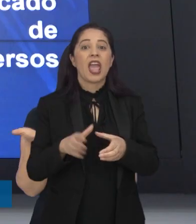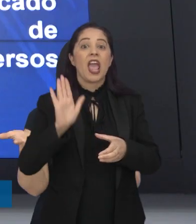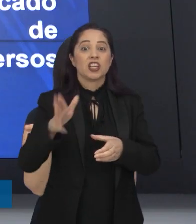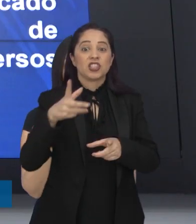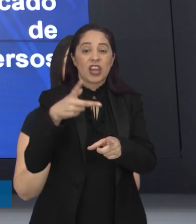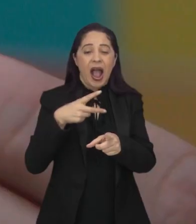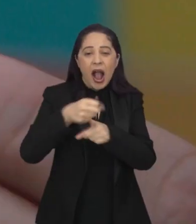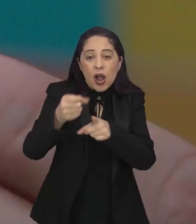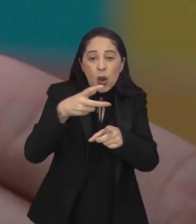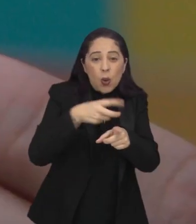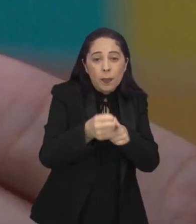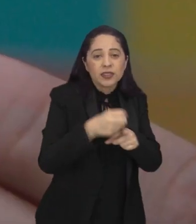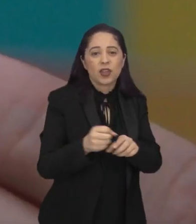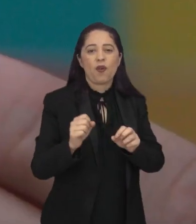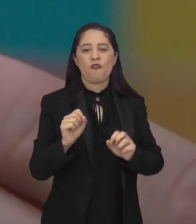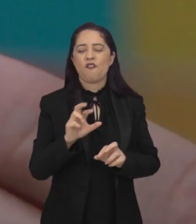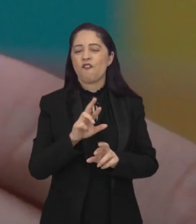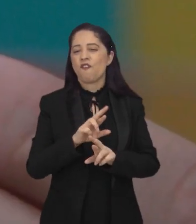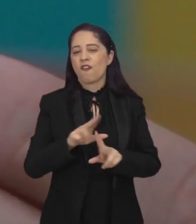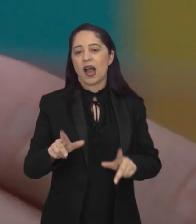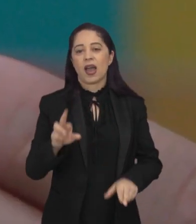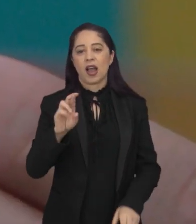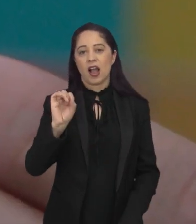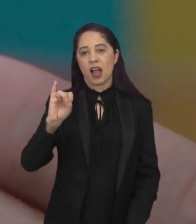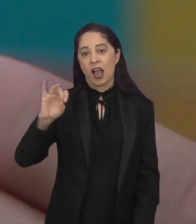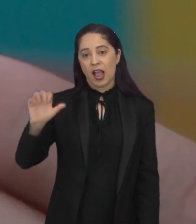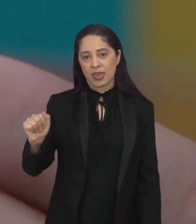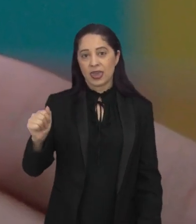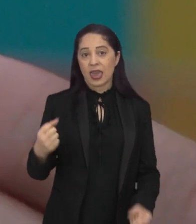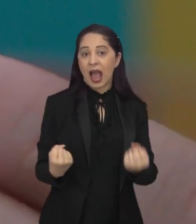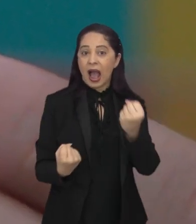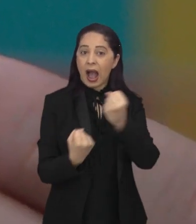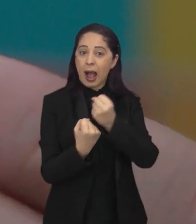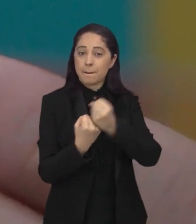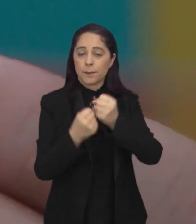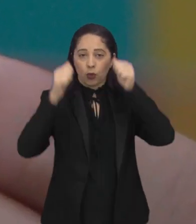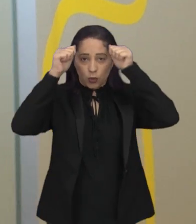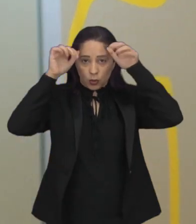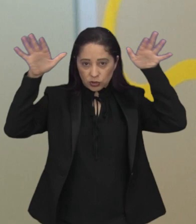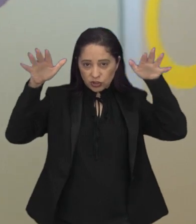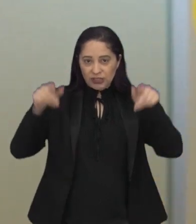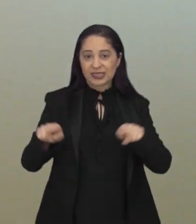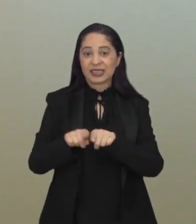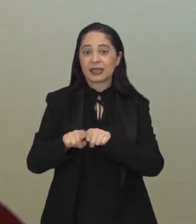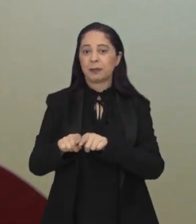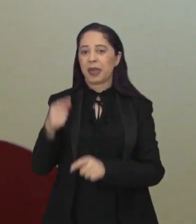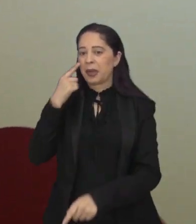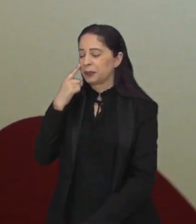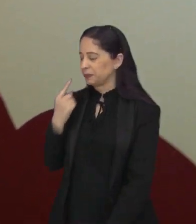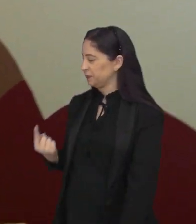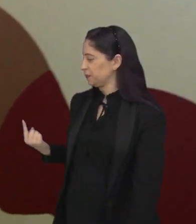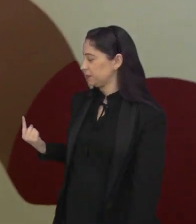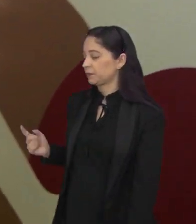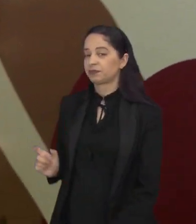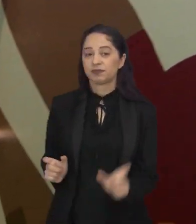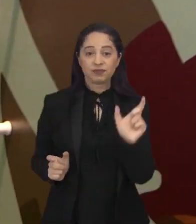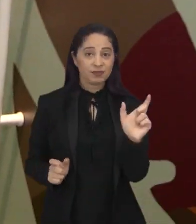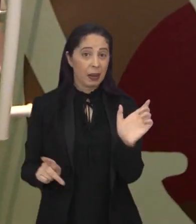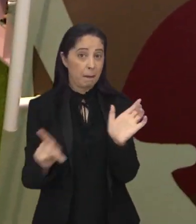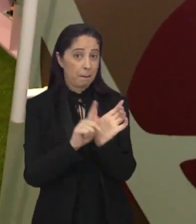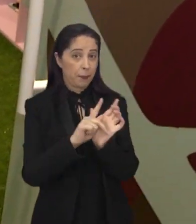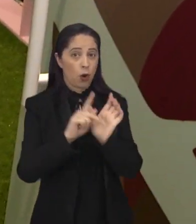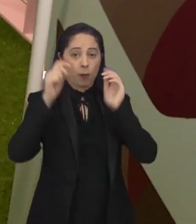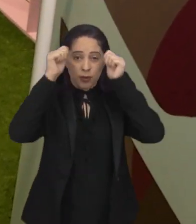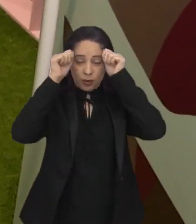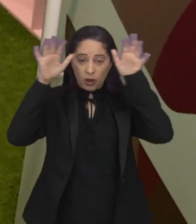ao Autista, da Carteira da Pessoa com TEA, transtorno do espectro autista, e incentivo às salas de afeto, que são